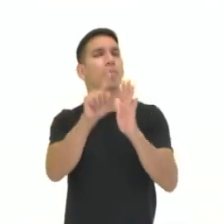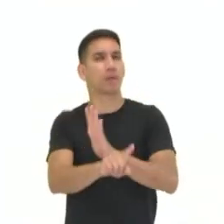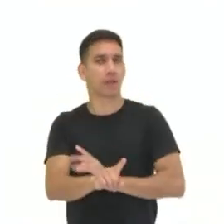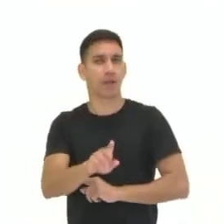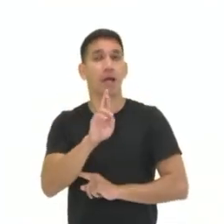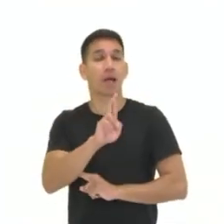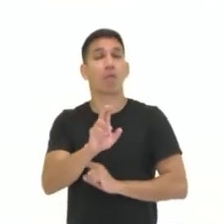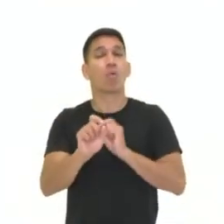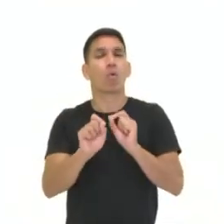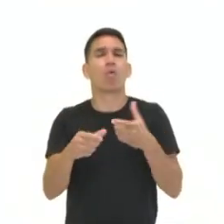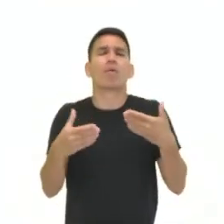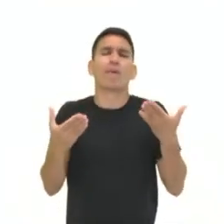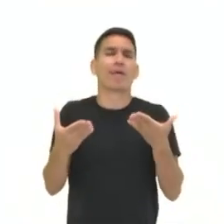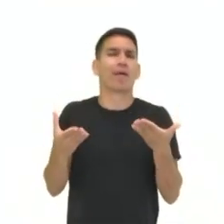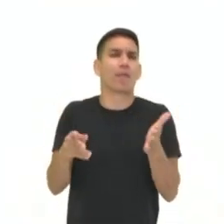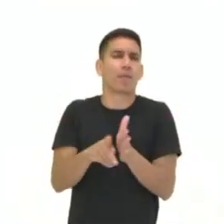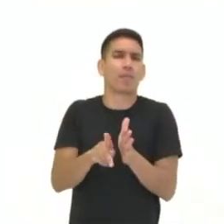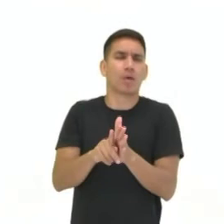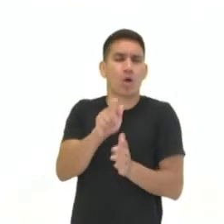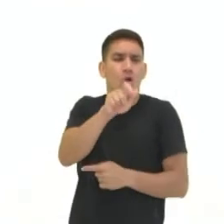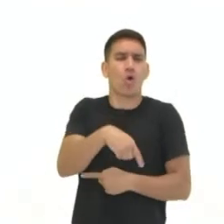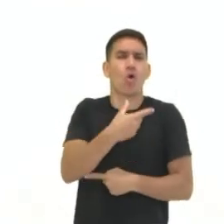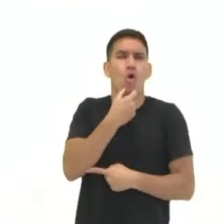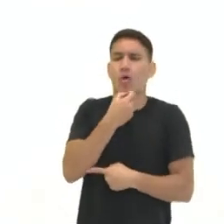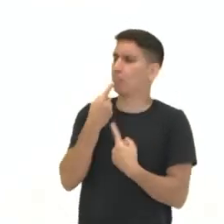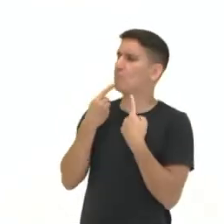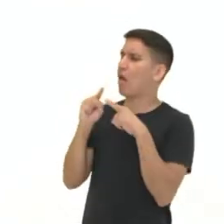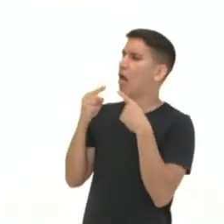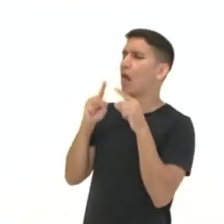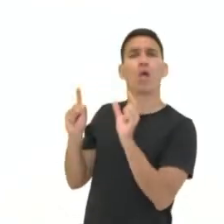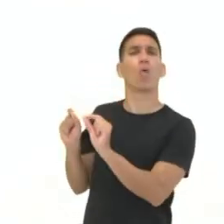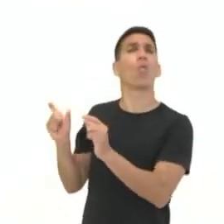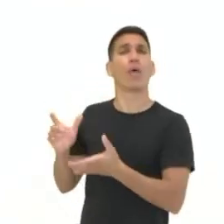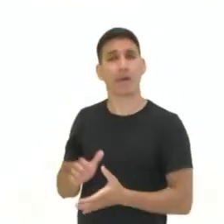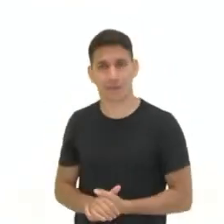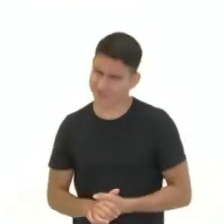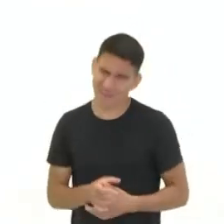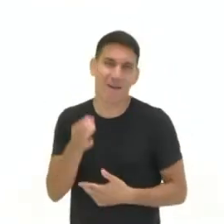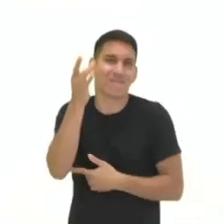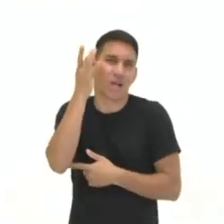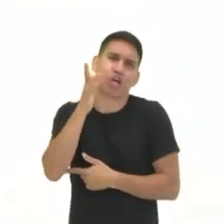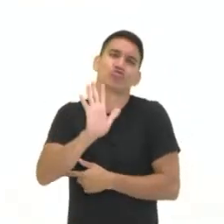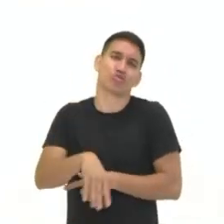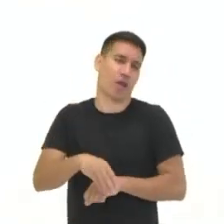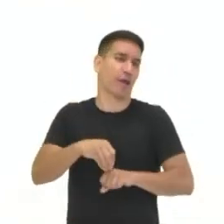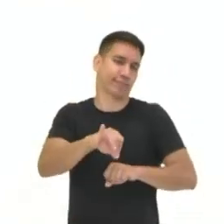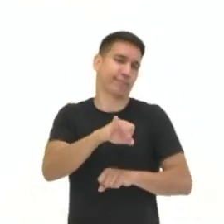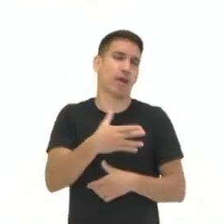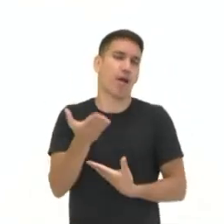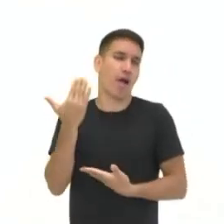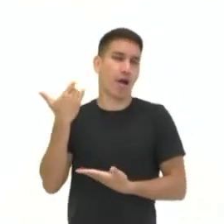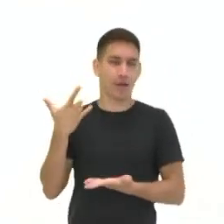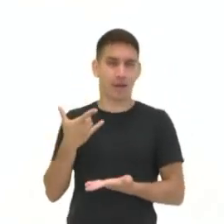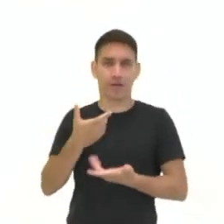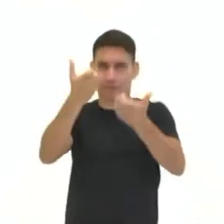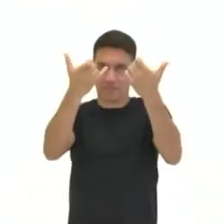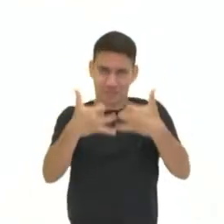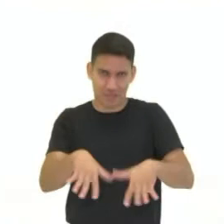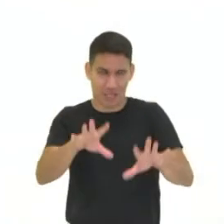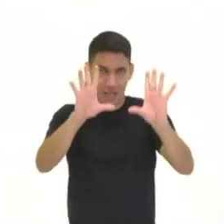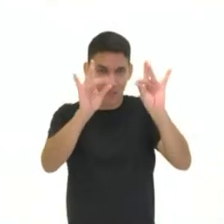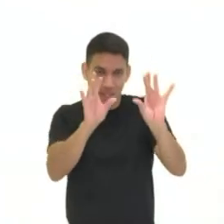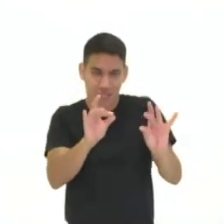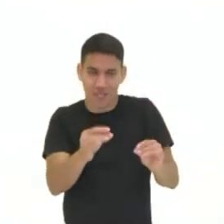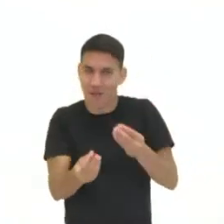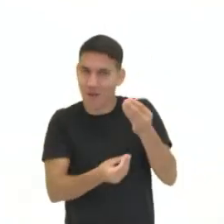teríamos que responder qual é a reclamação do personagem. Então, foi fácil de responder, eu já tinha dado spoiler, né? Já tinha bem esclarecido para vocês